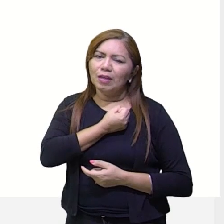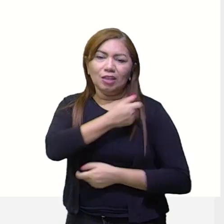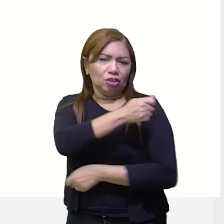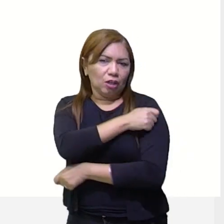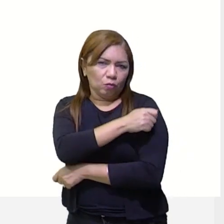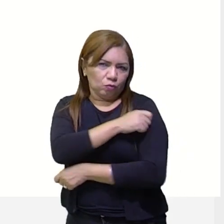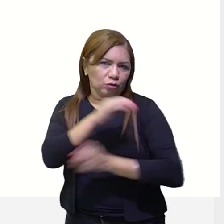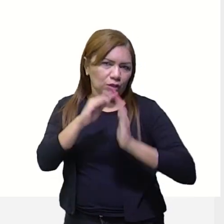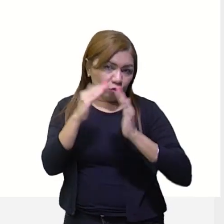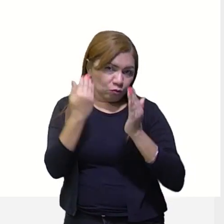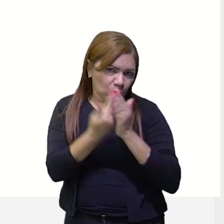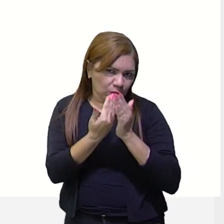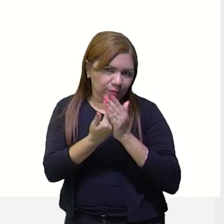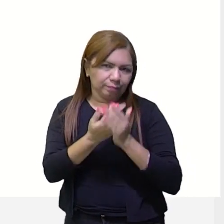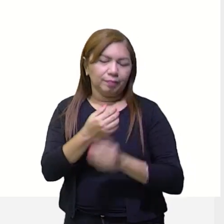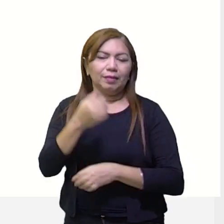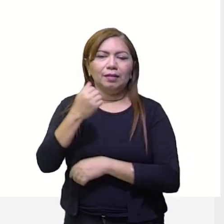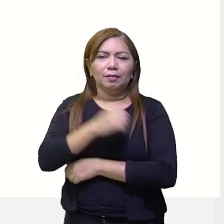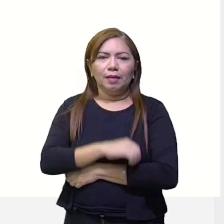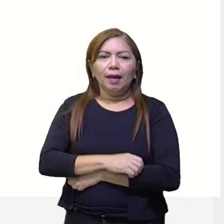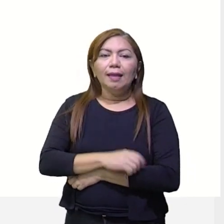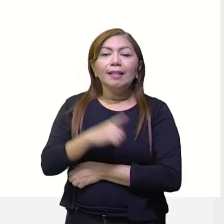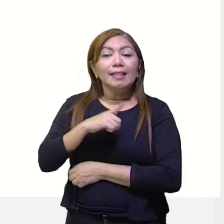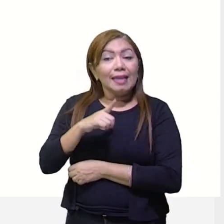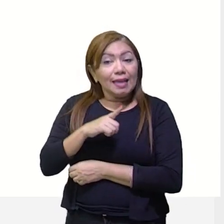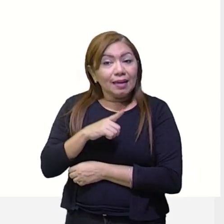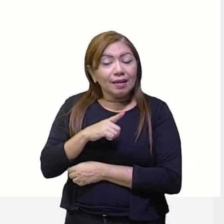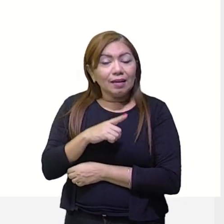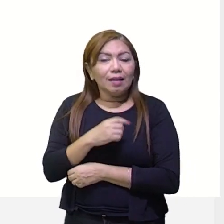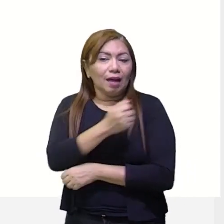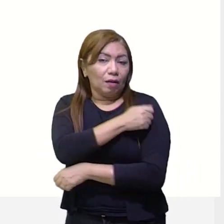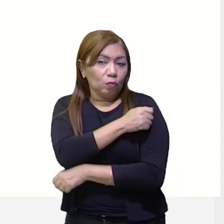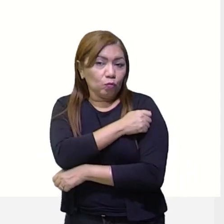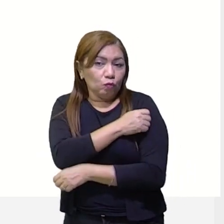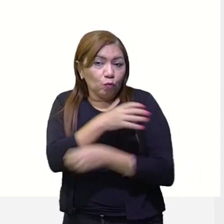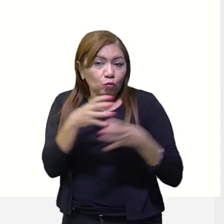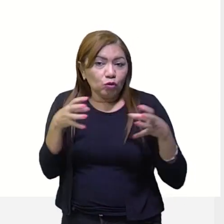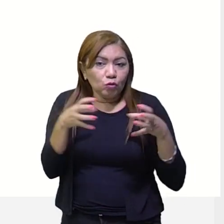em cinco grupos.